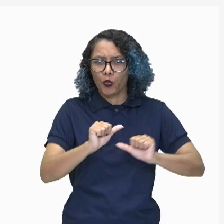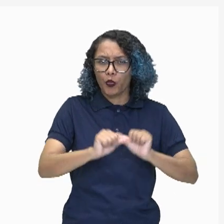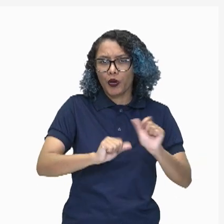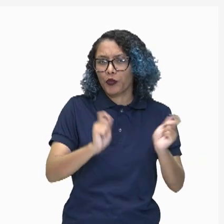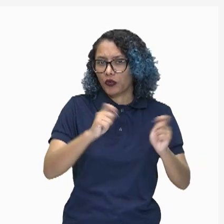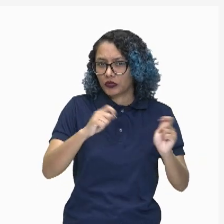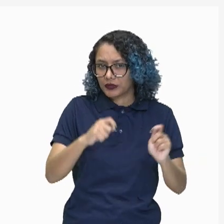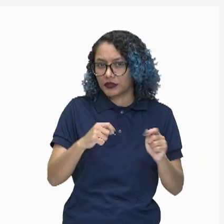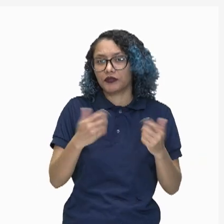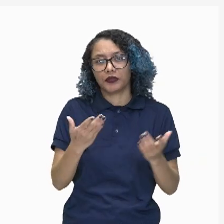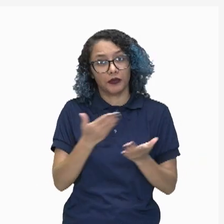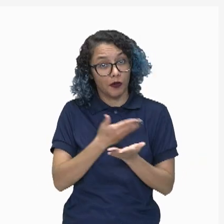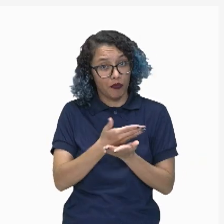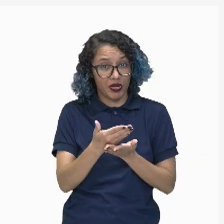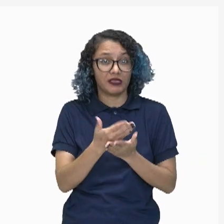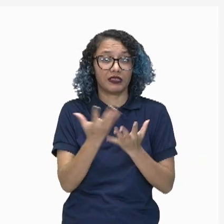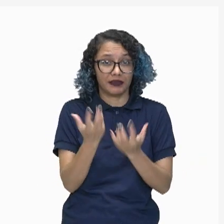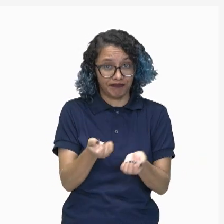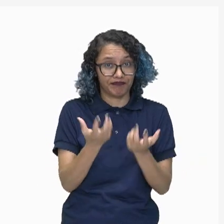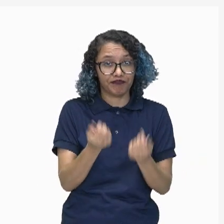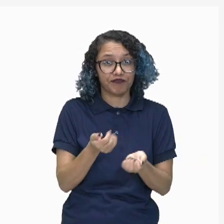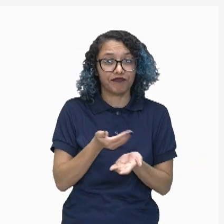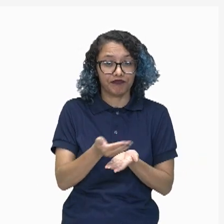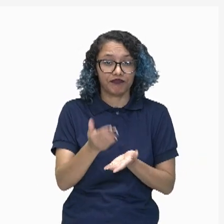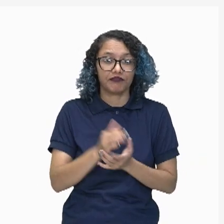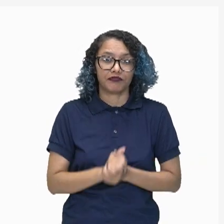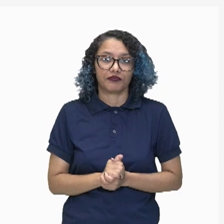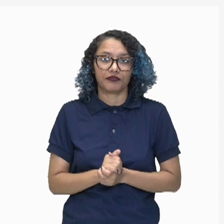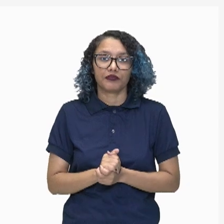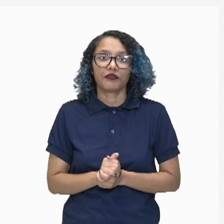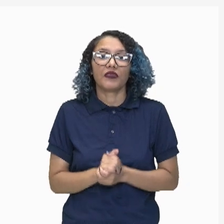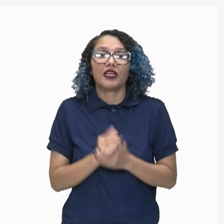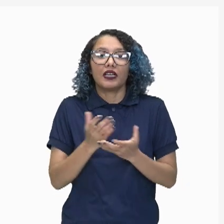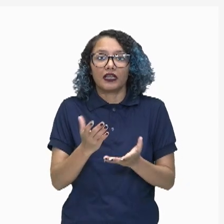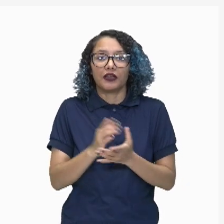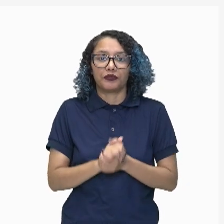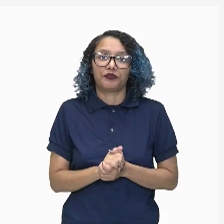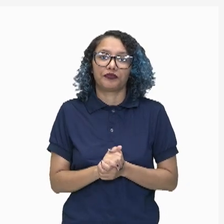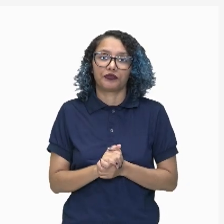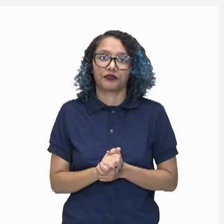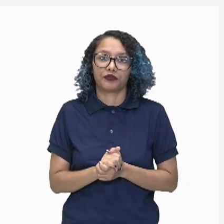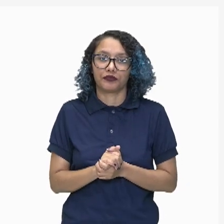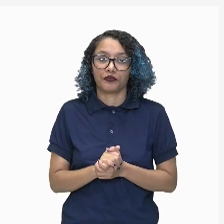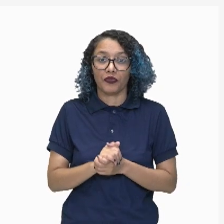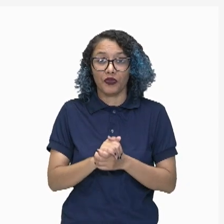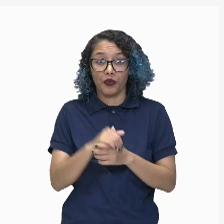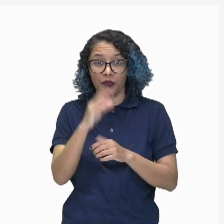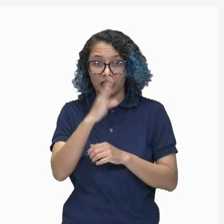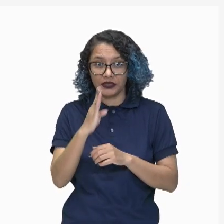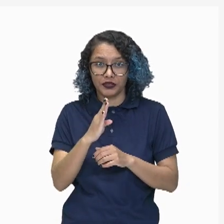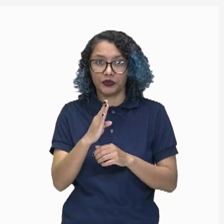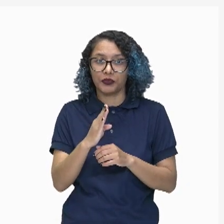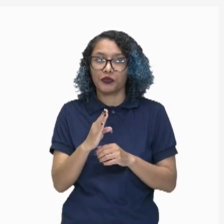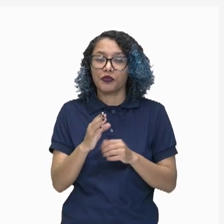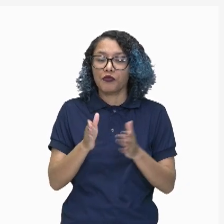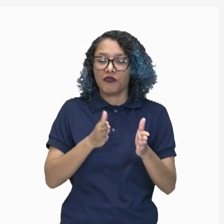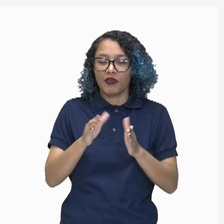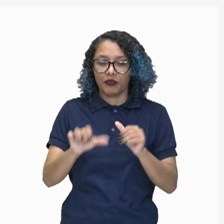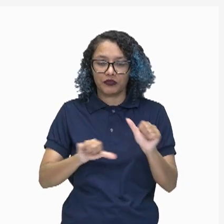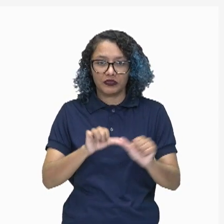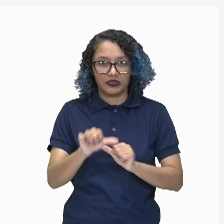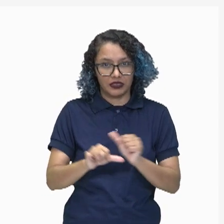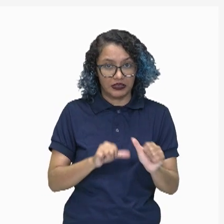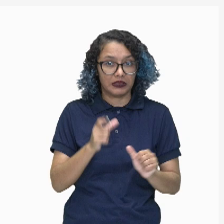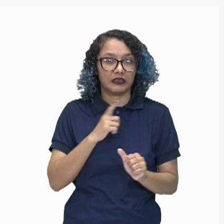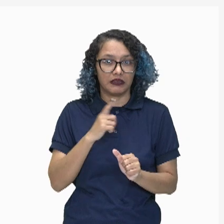brasileiro. Então, a literatura brasileira passava por uma fase de transição. A geração de 30, com seu foco no